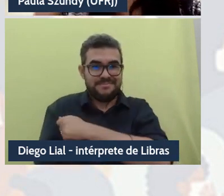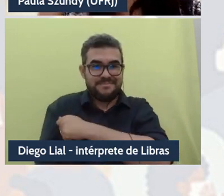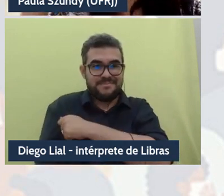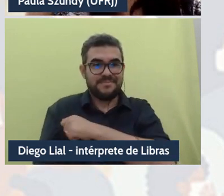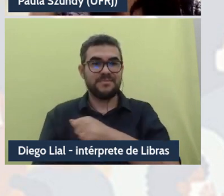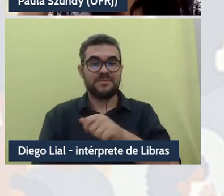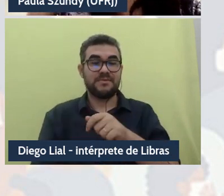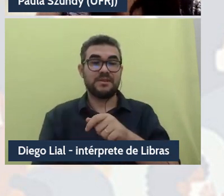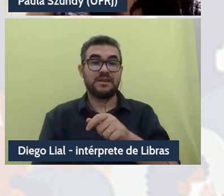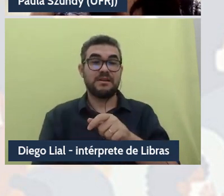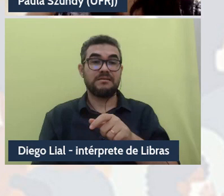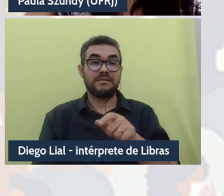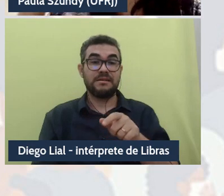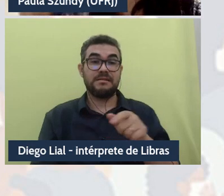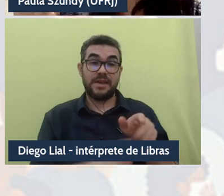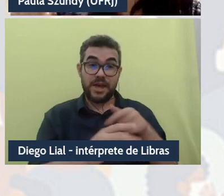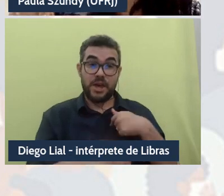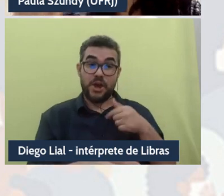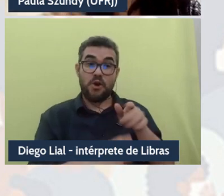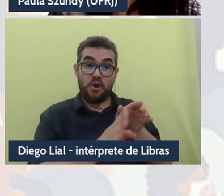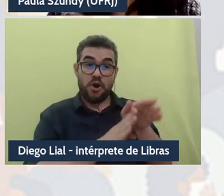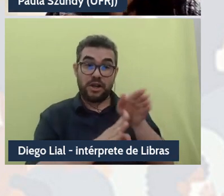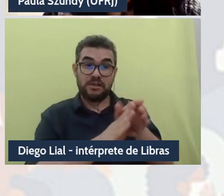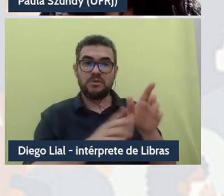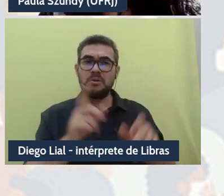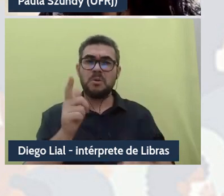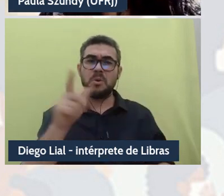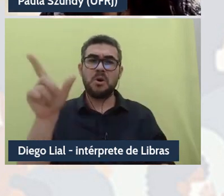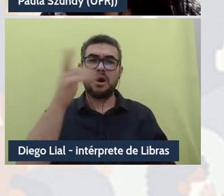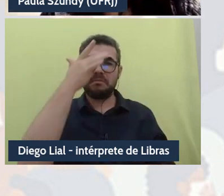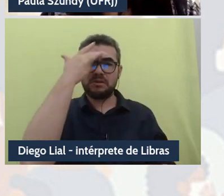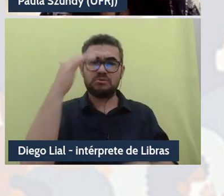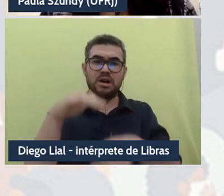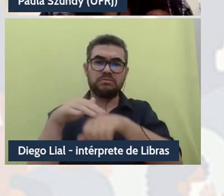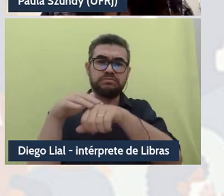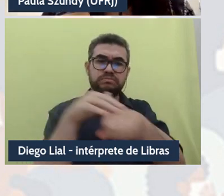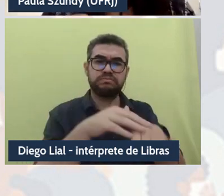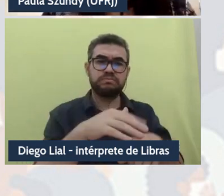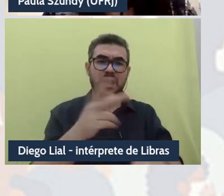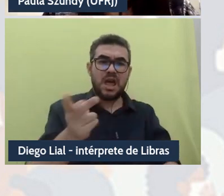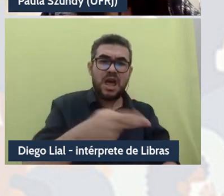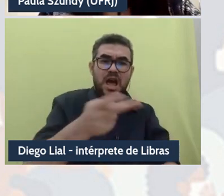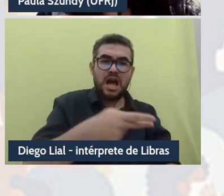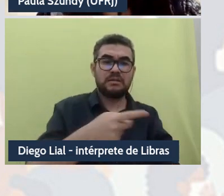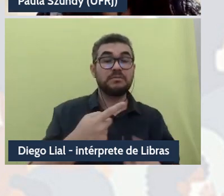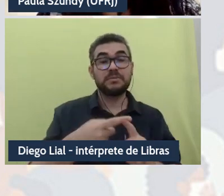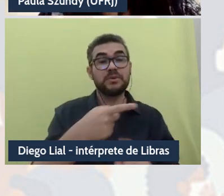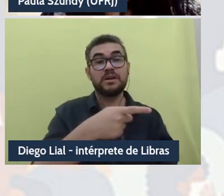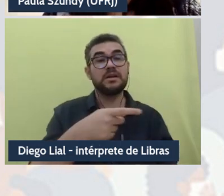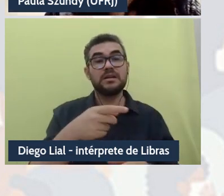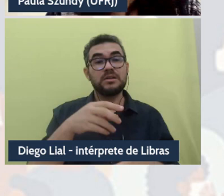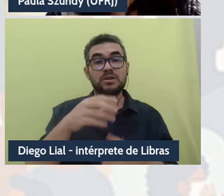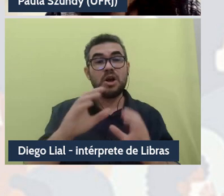todes, não foi nem todes, foi todas, escrito com X, né, numa comunicação interna entre professores numa